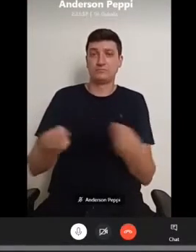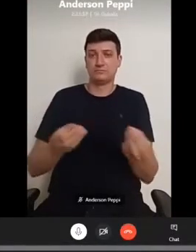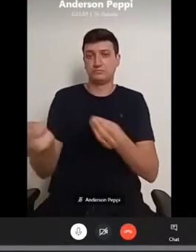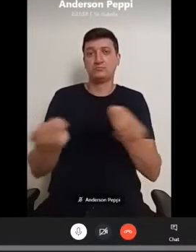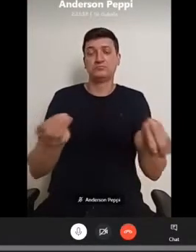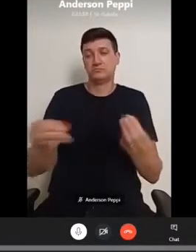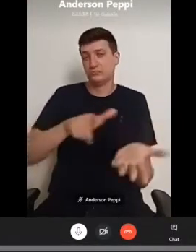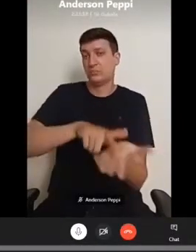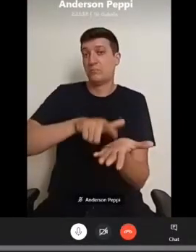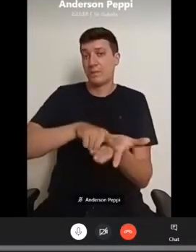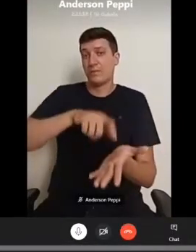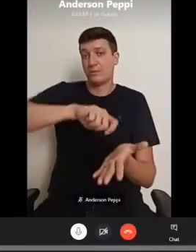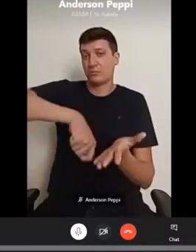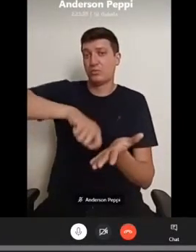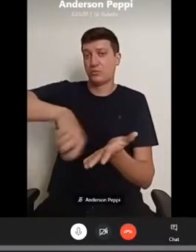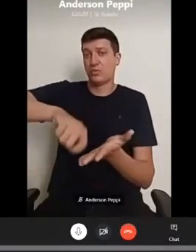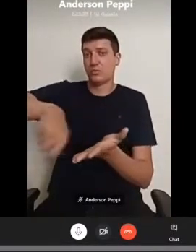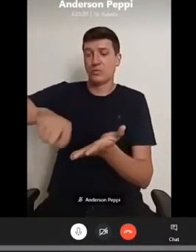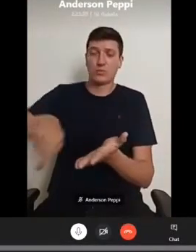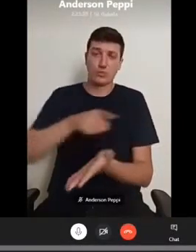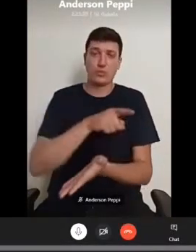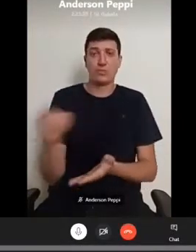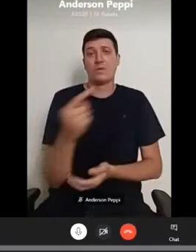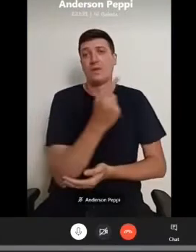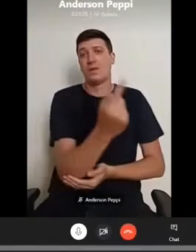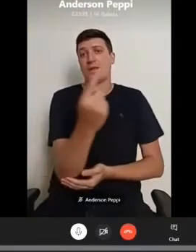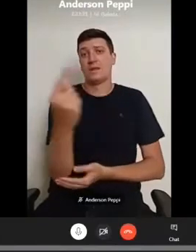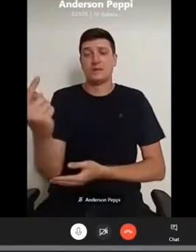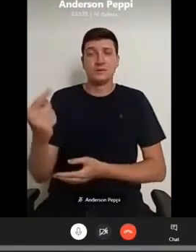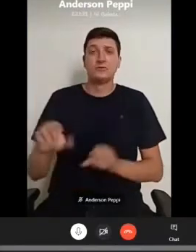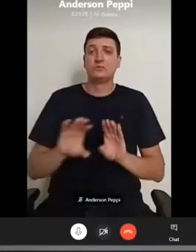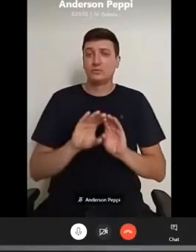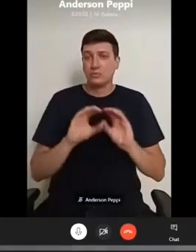as cédulas únicas para todas as comissões.